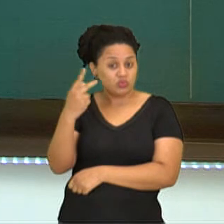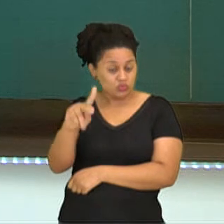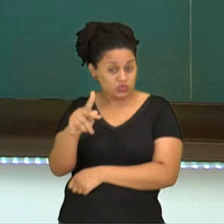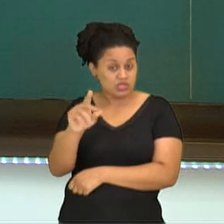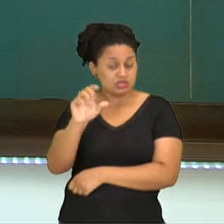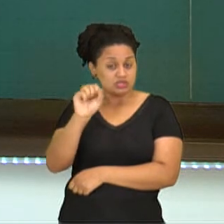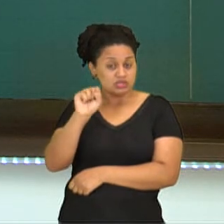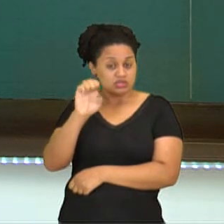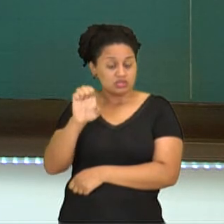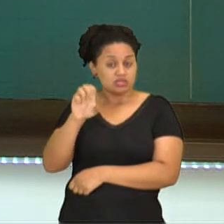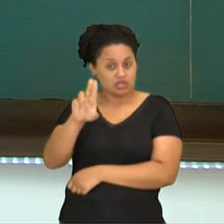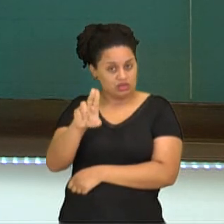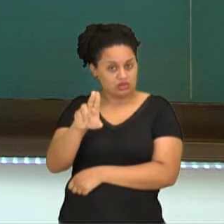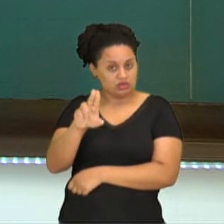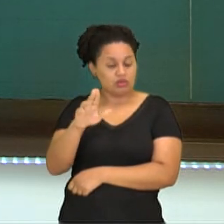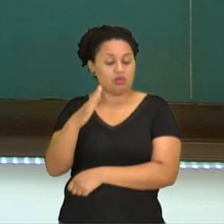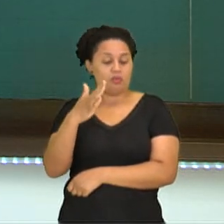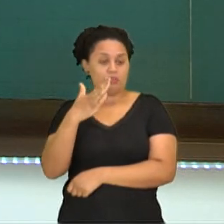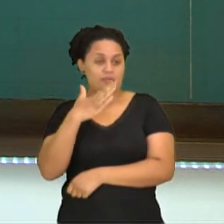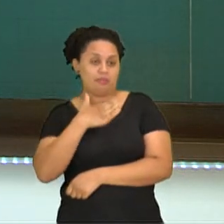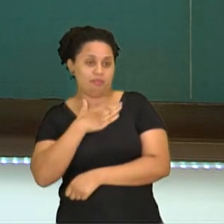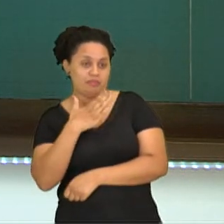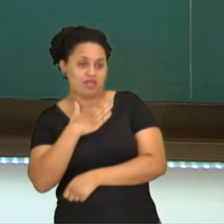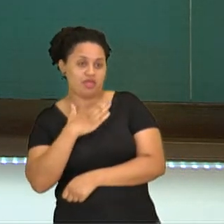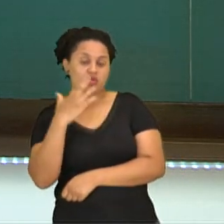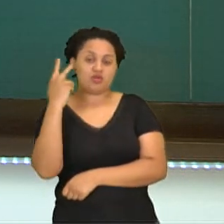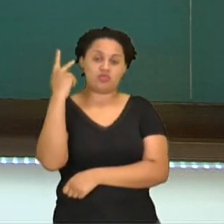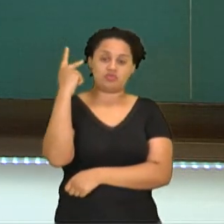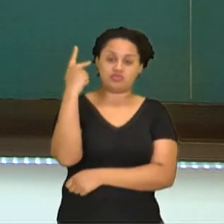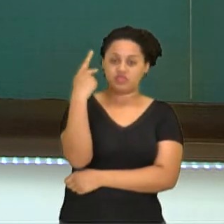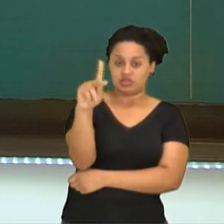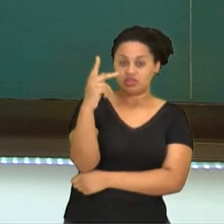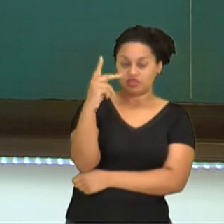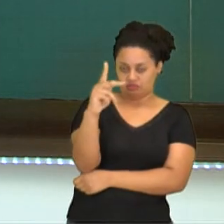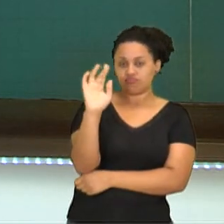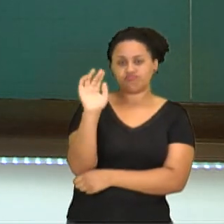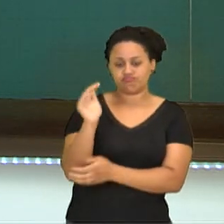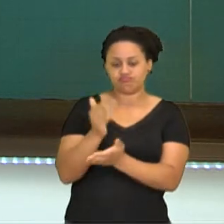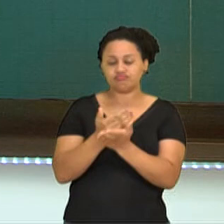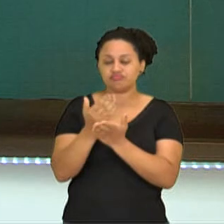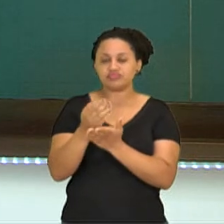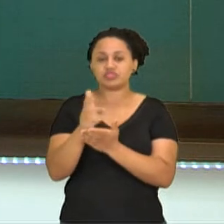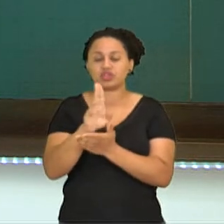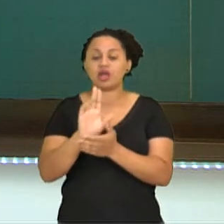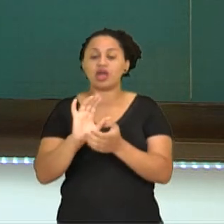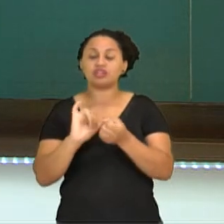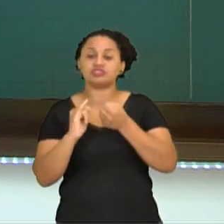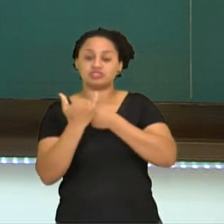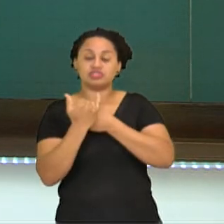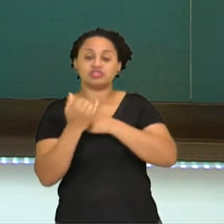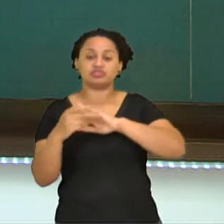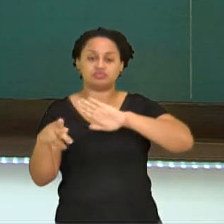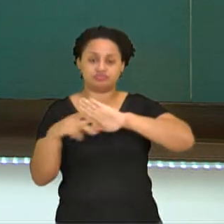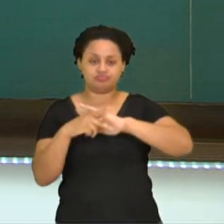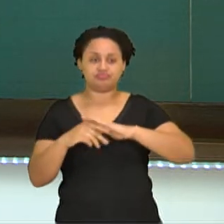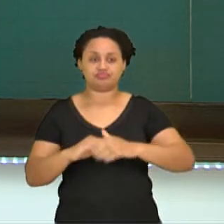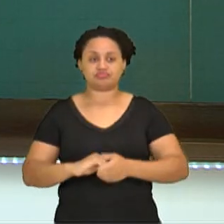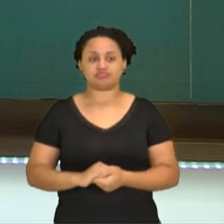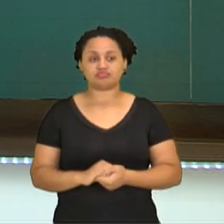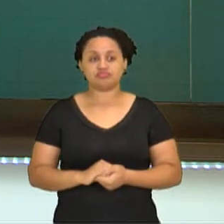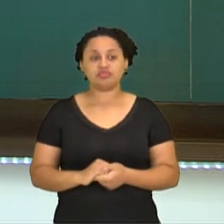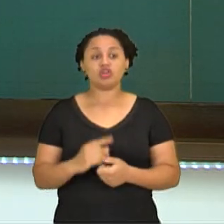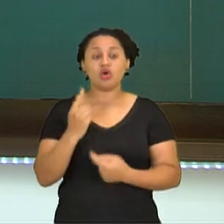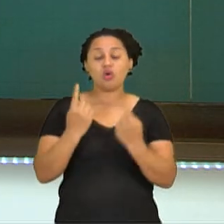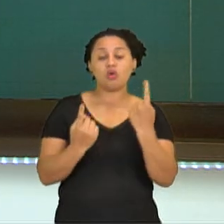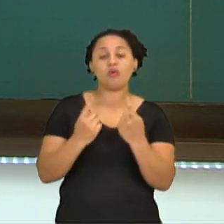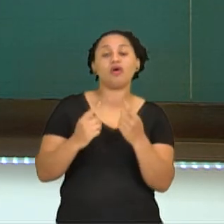seu? Lembra do meu, seu. Já começamos com os adjetivos possessivos. Qual é o